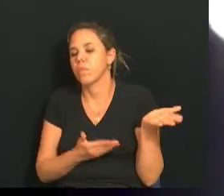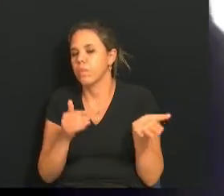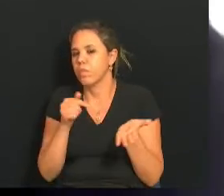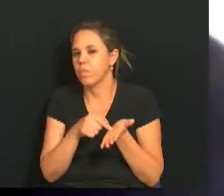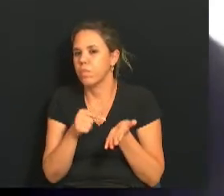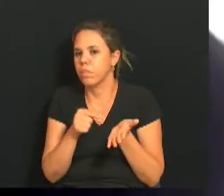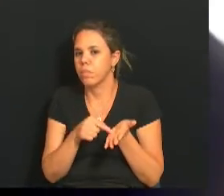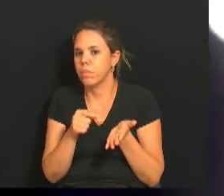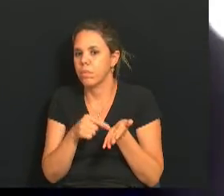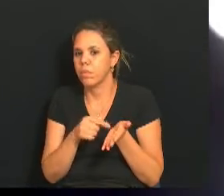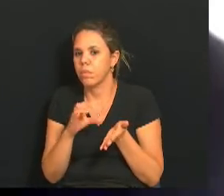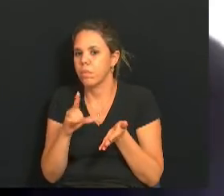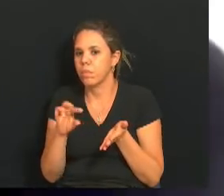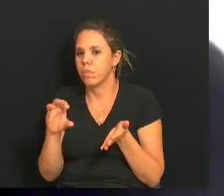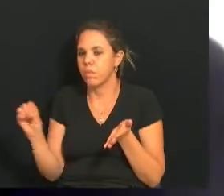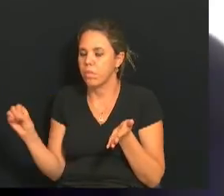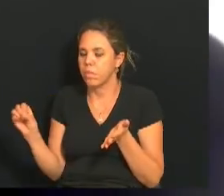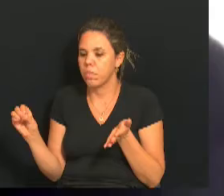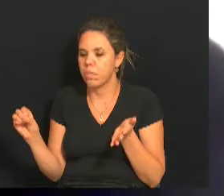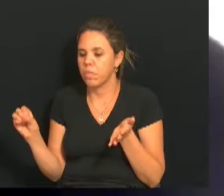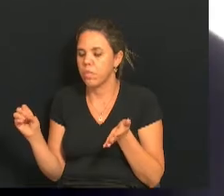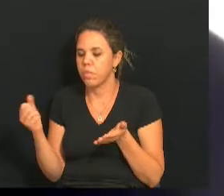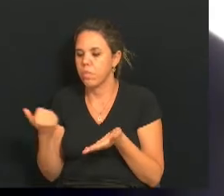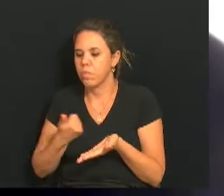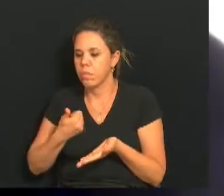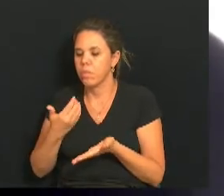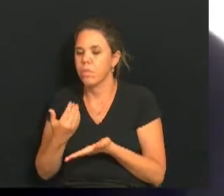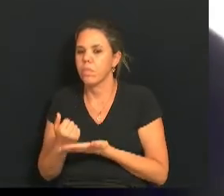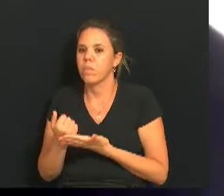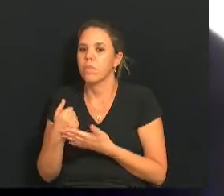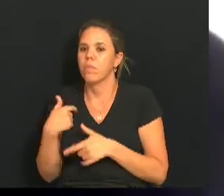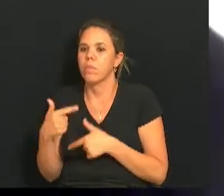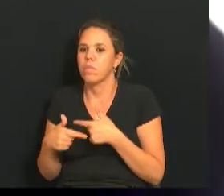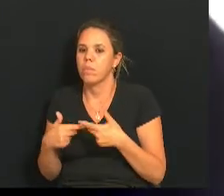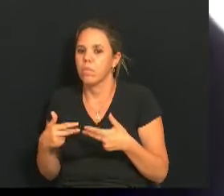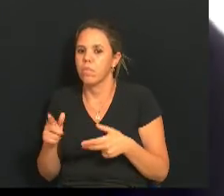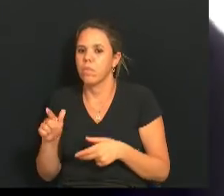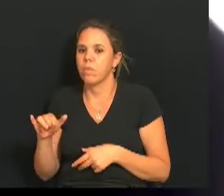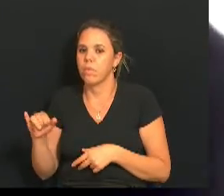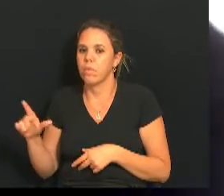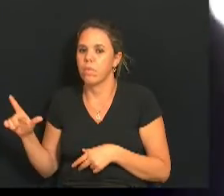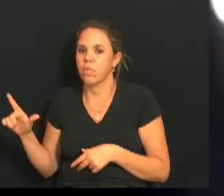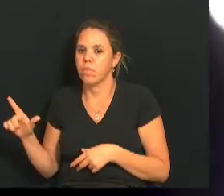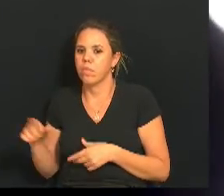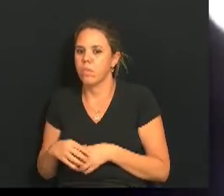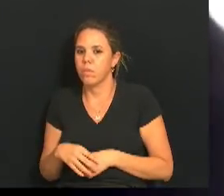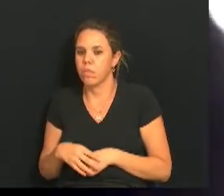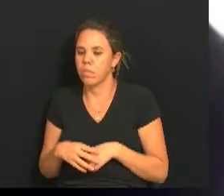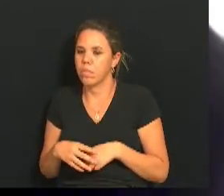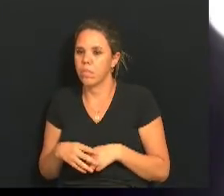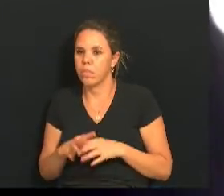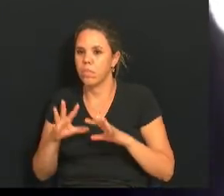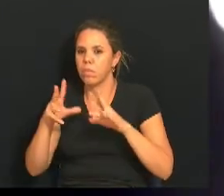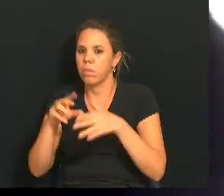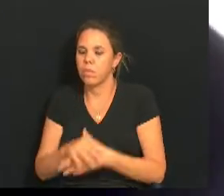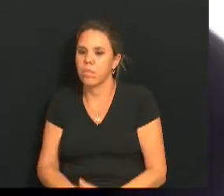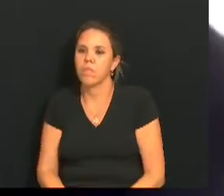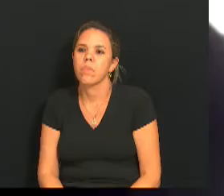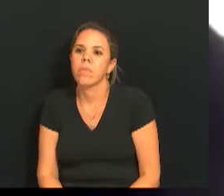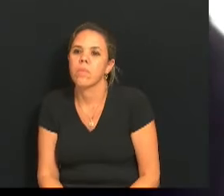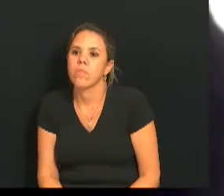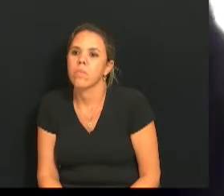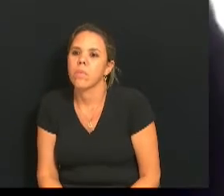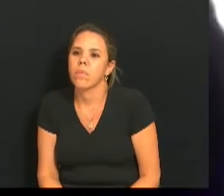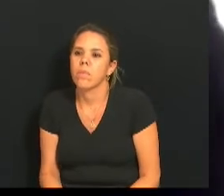pelo Cláudio, né, que é um companheiro de longa data aí, o Gil, o professor Gil, enfim, por todos aqui. E pelo